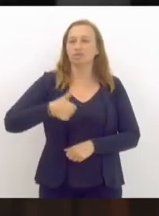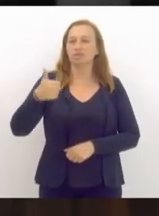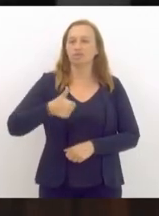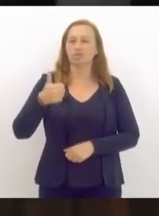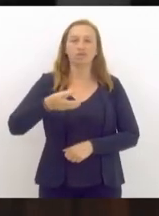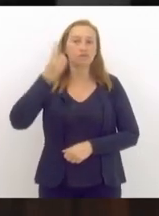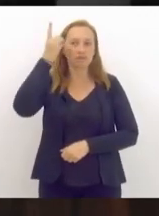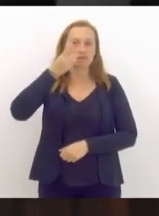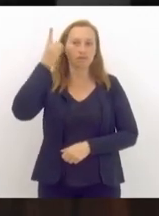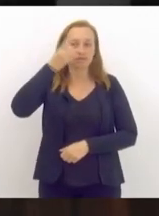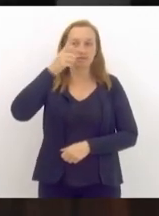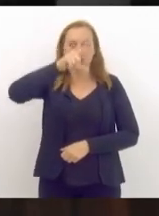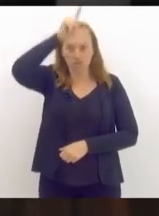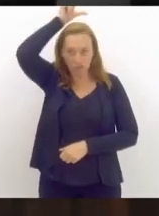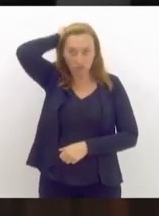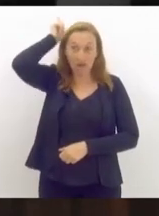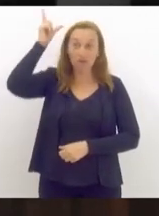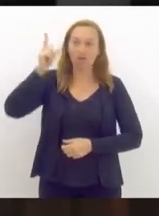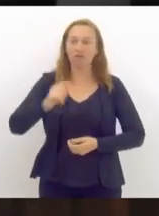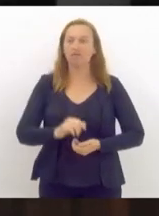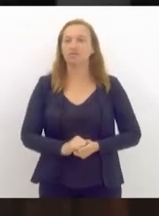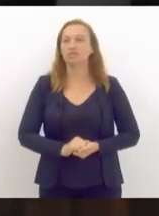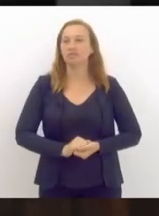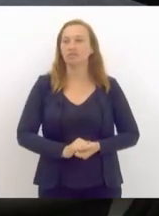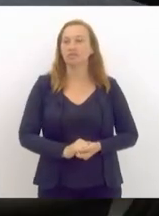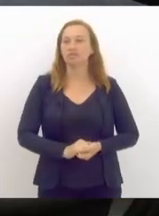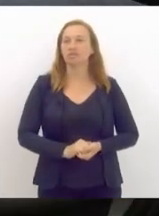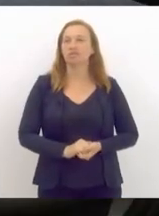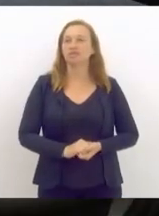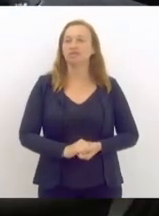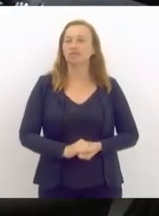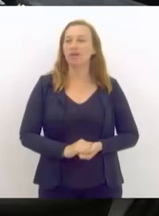inscrito, o deputado Luiz Paulo.